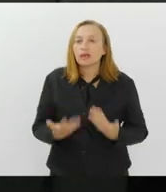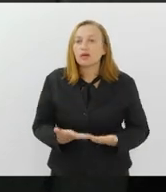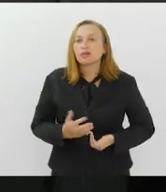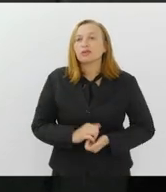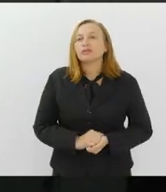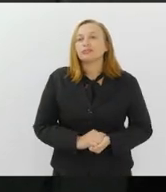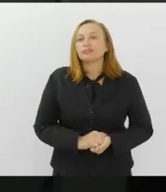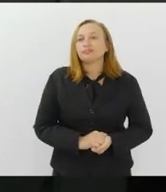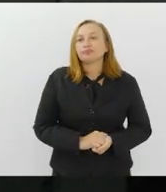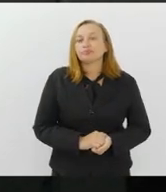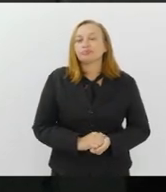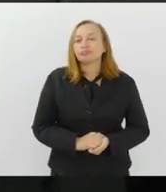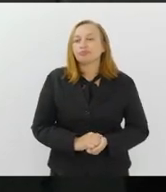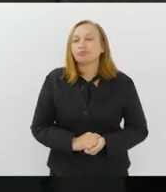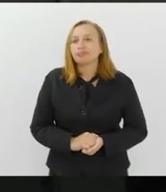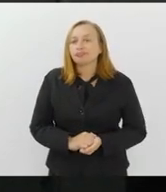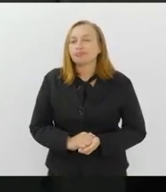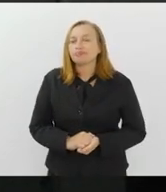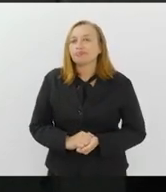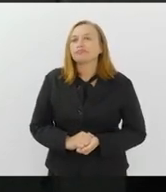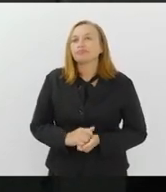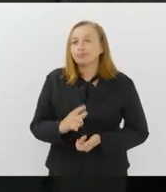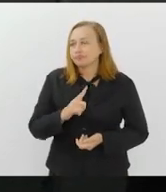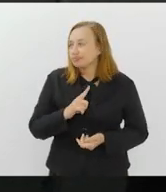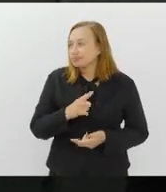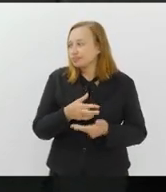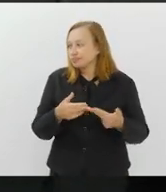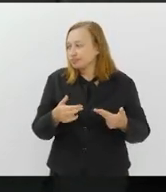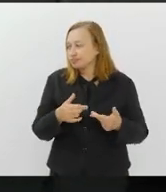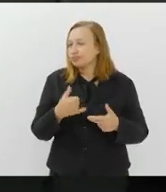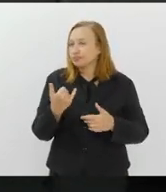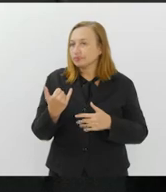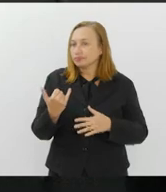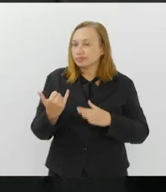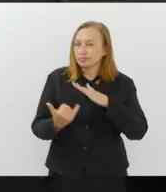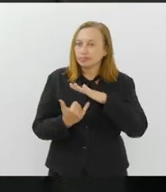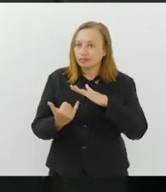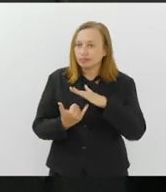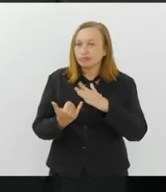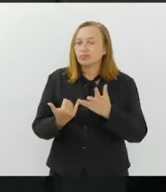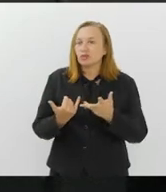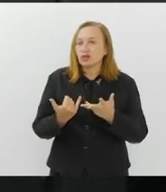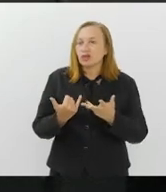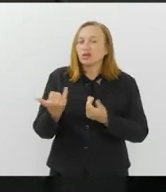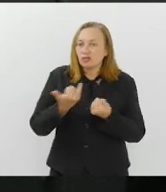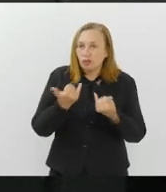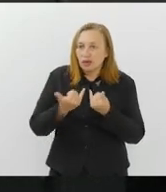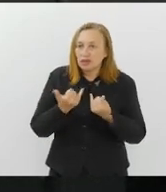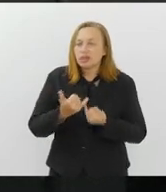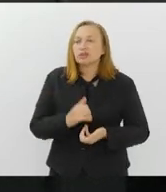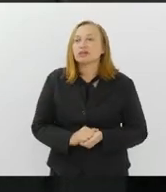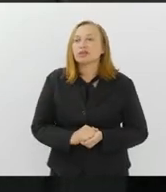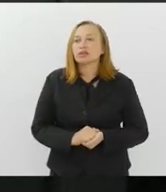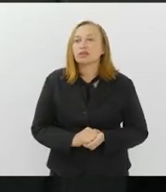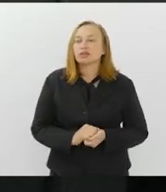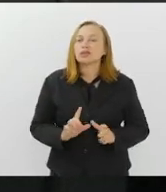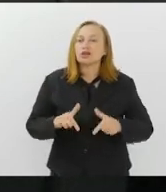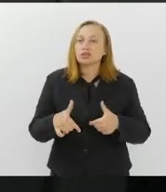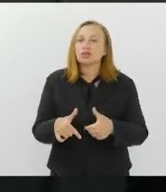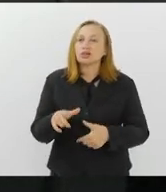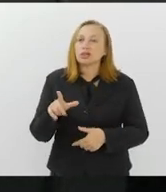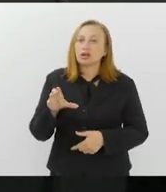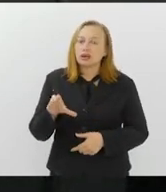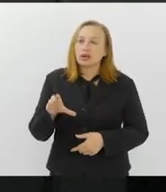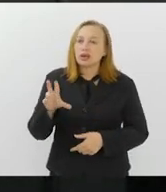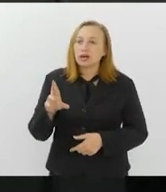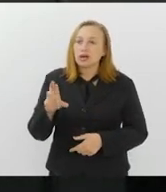a agência, obviamente, tem muita informação, mas, nesse nível de detalhamento, em razão dessa ação do CREMEG, nós não temos acesso a isso.